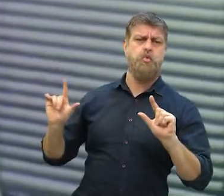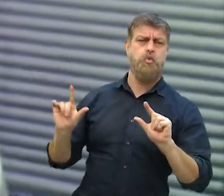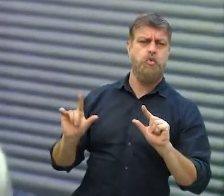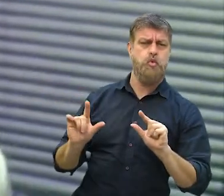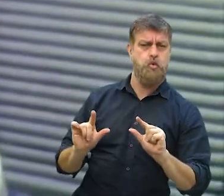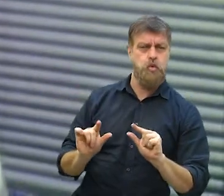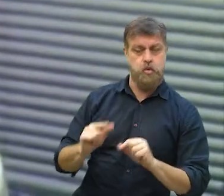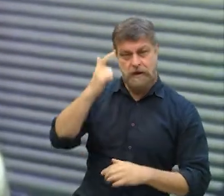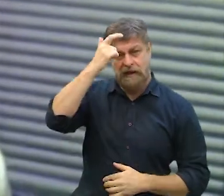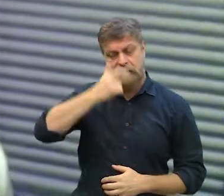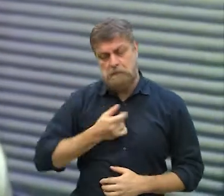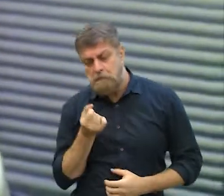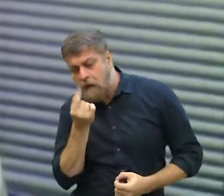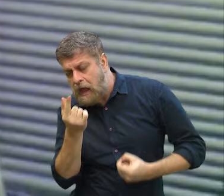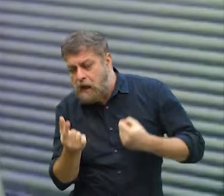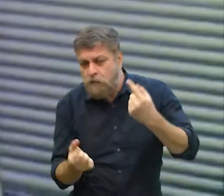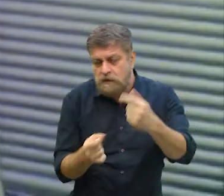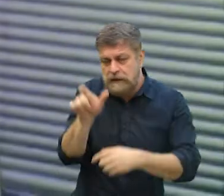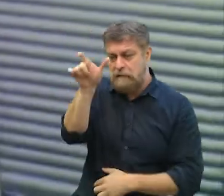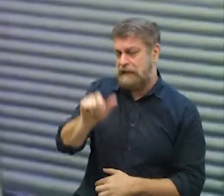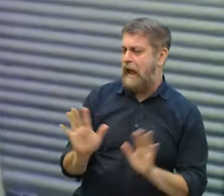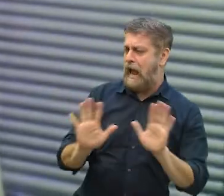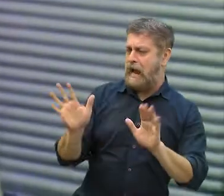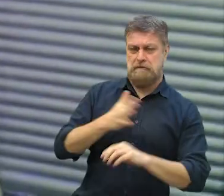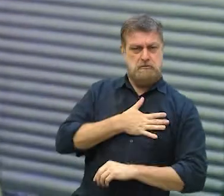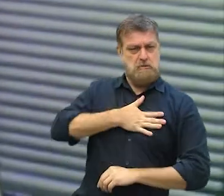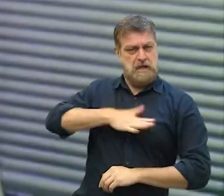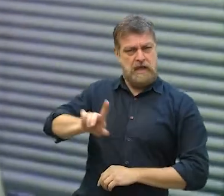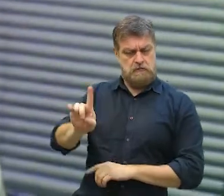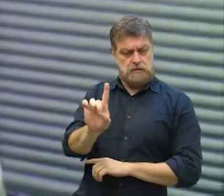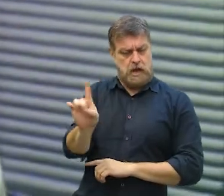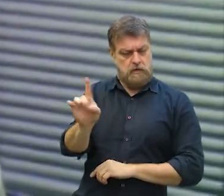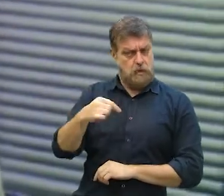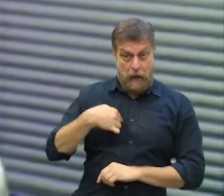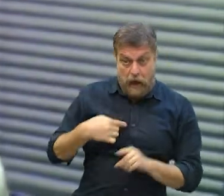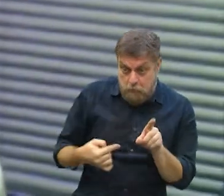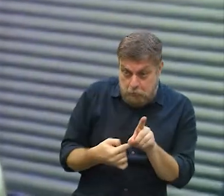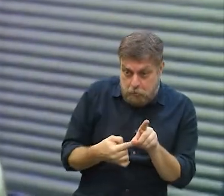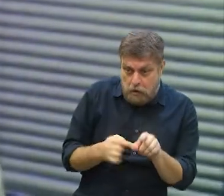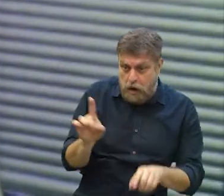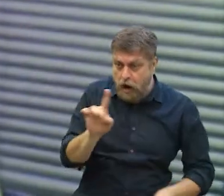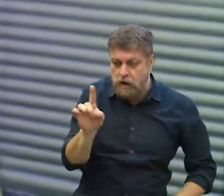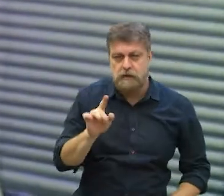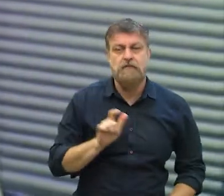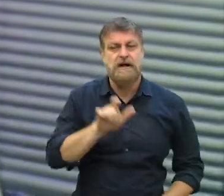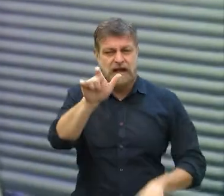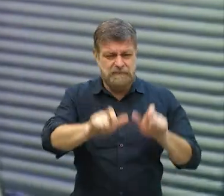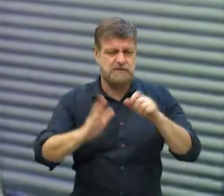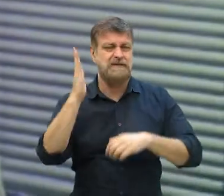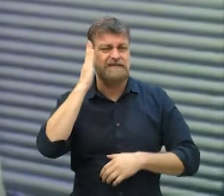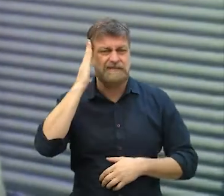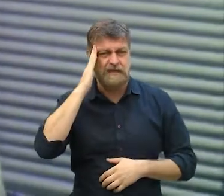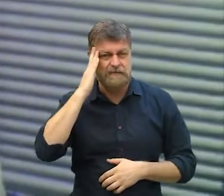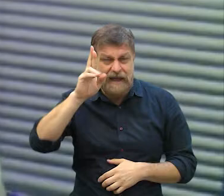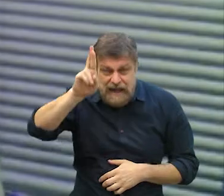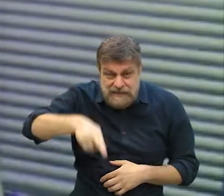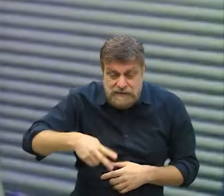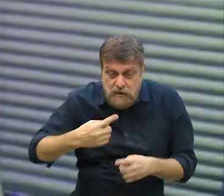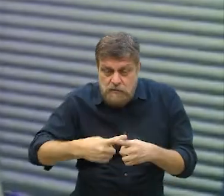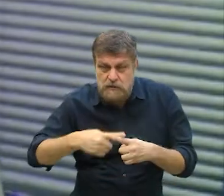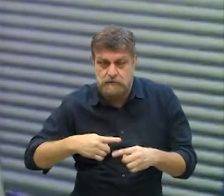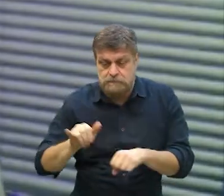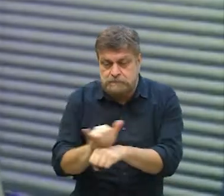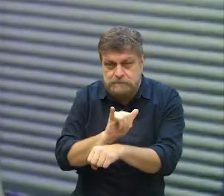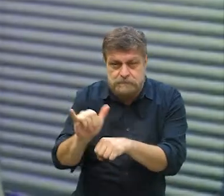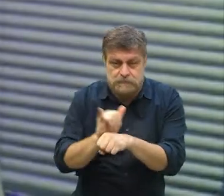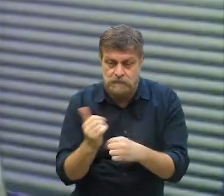isso diminuiu absurdamente. Eu raramente pego um paciente que se nega. As pessoas já sabem da importância disso. E não há razão